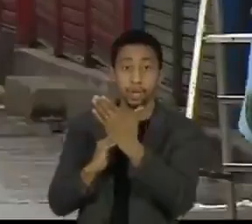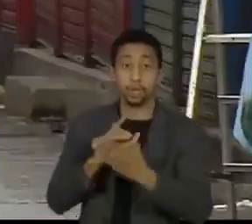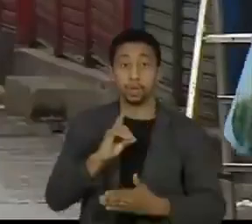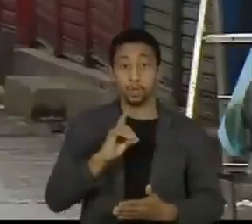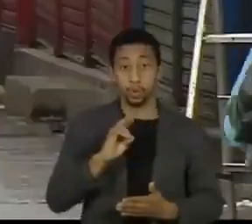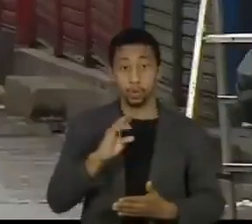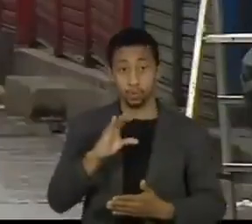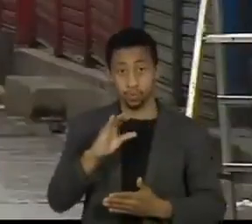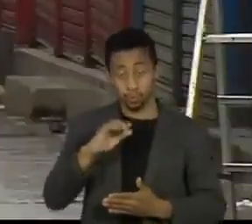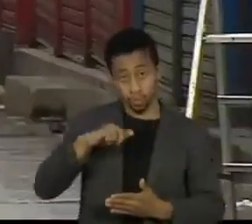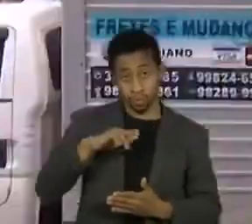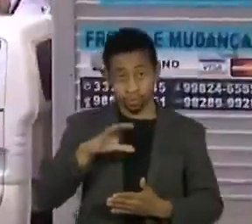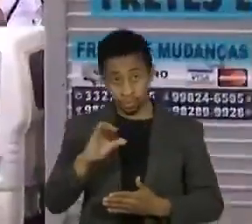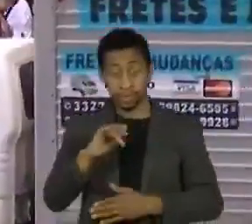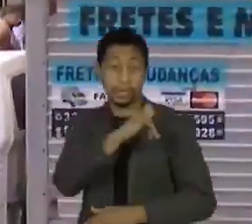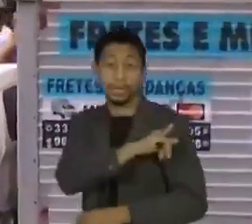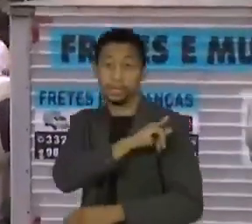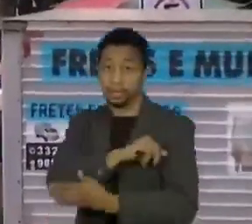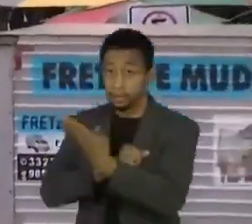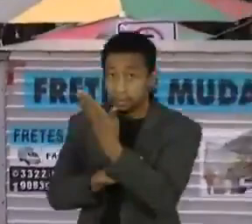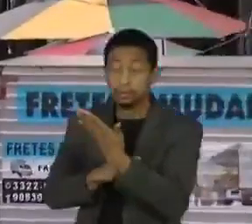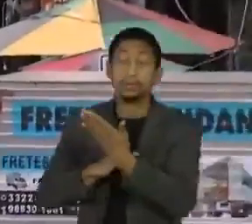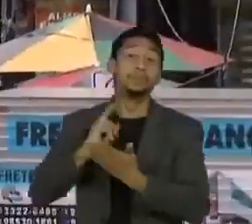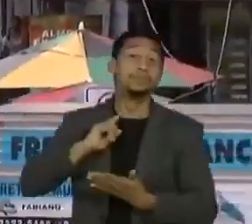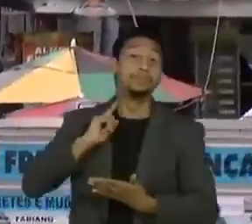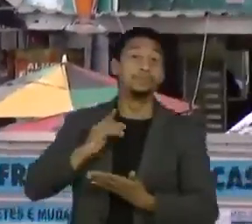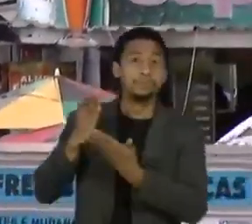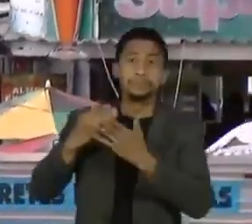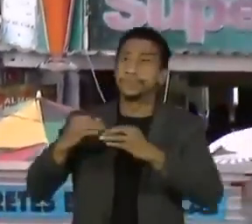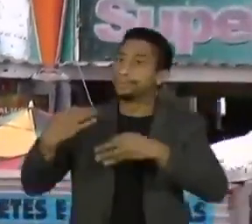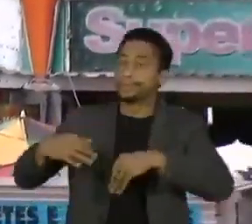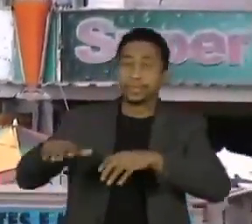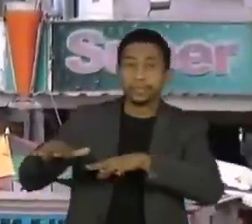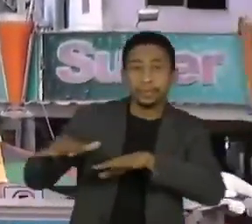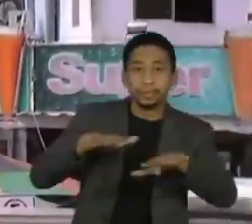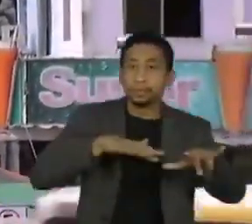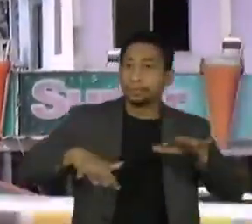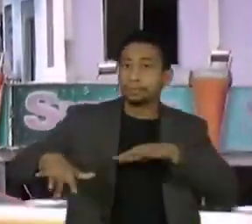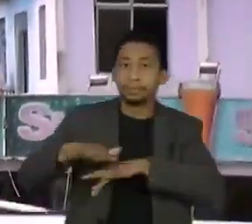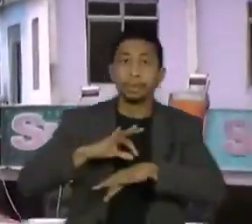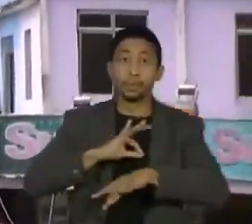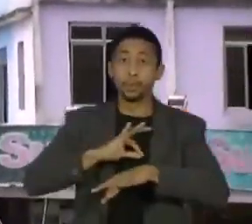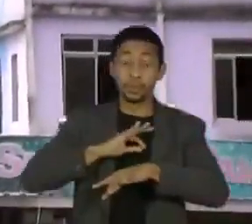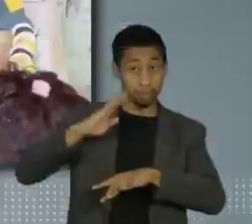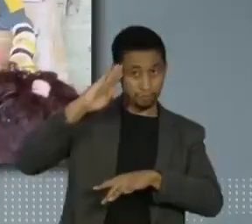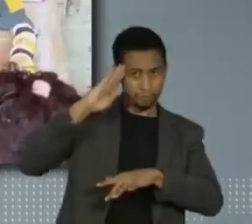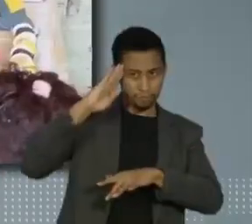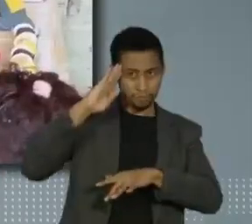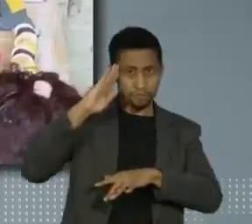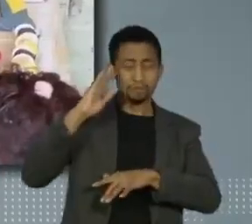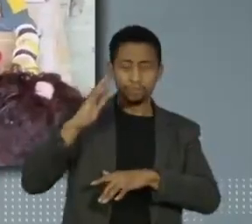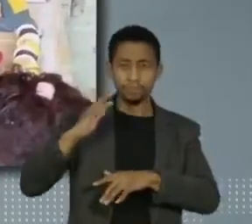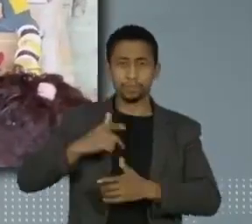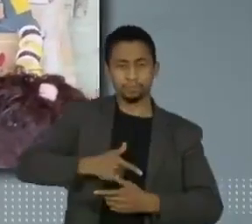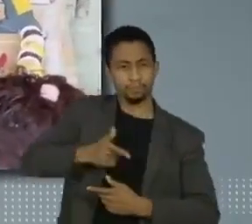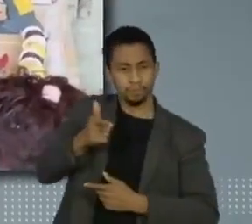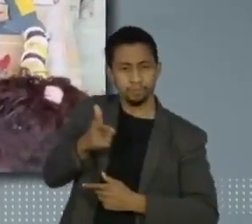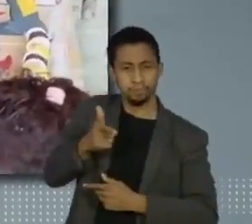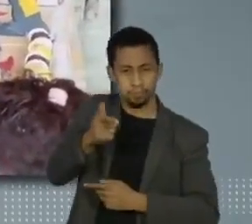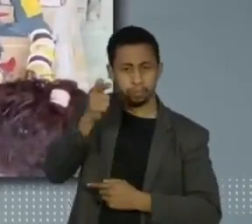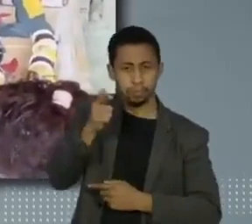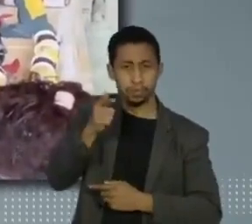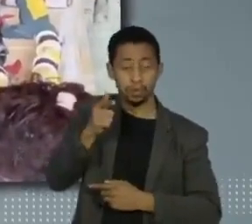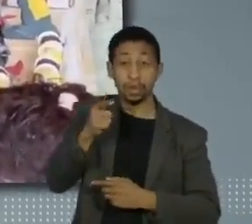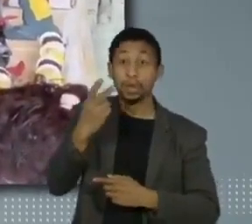Duque de Caxias na Baixada Fluminense ao mesmo tempo acontecia uma operação da polícia militar no local um único